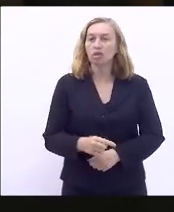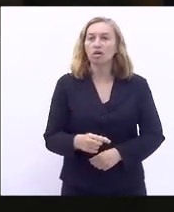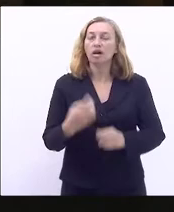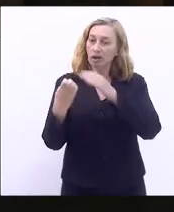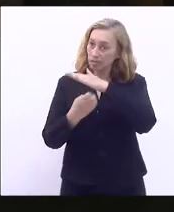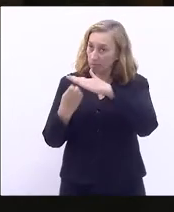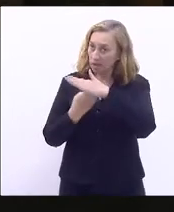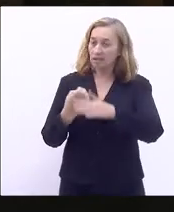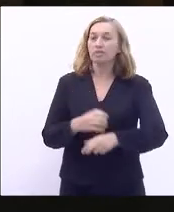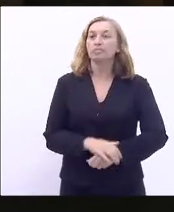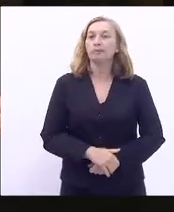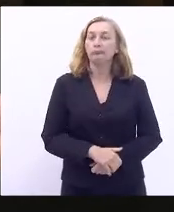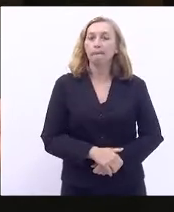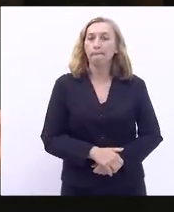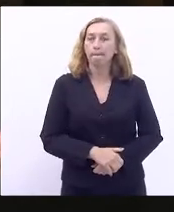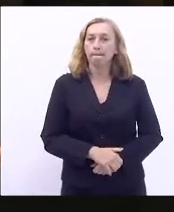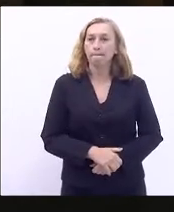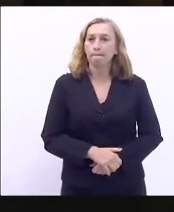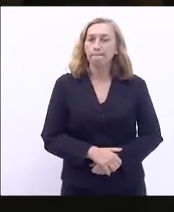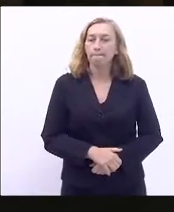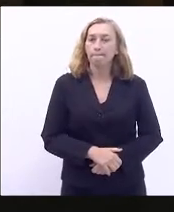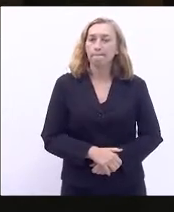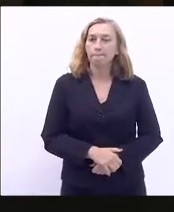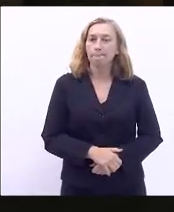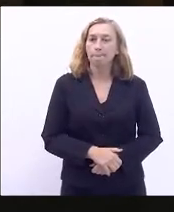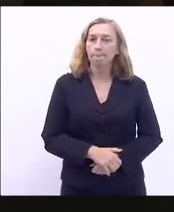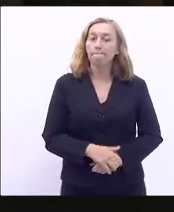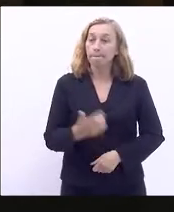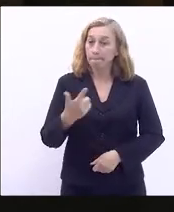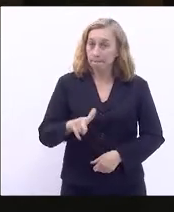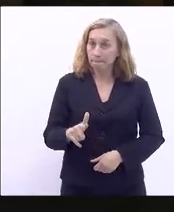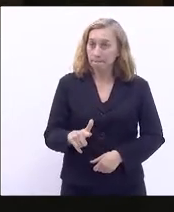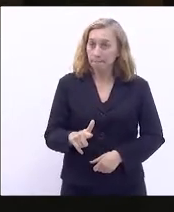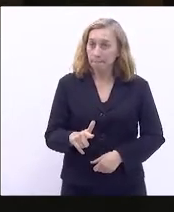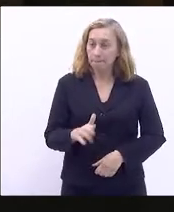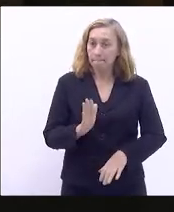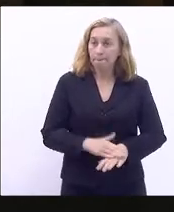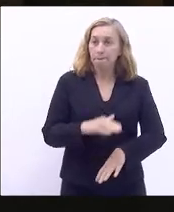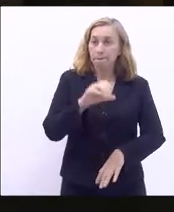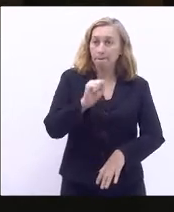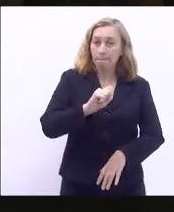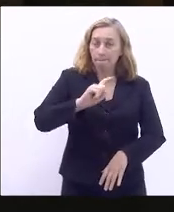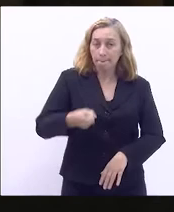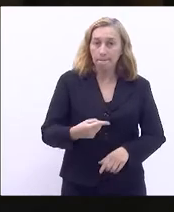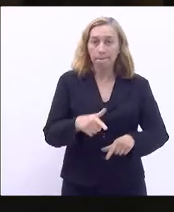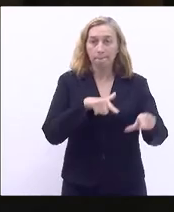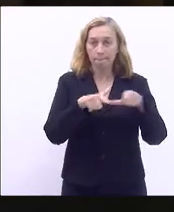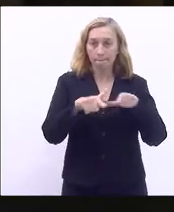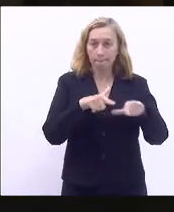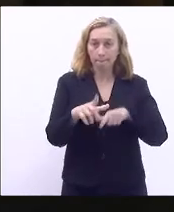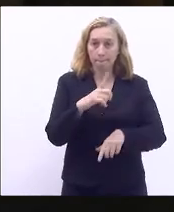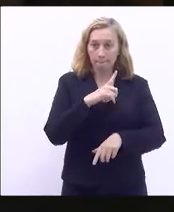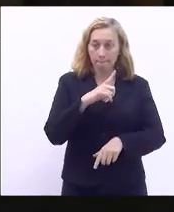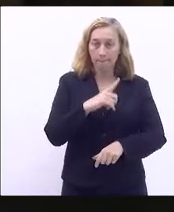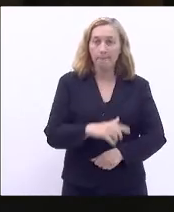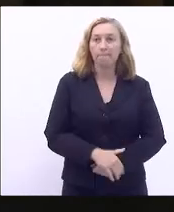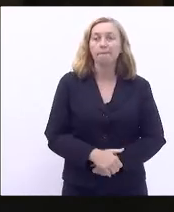empresa Ternion. De novo, ela gera mais de 8 mil empregos.